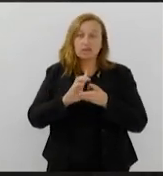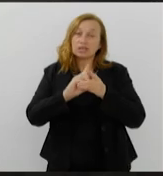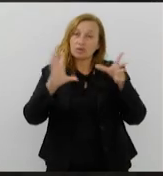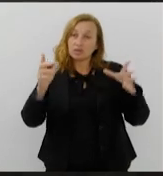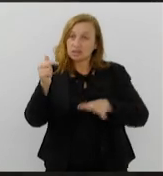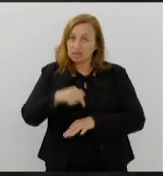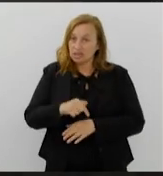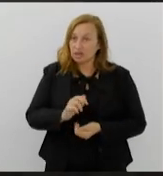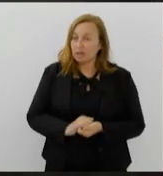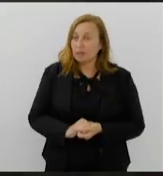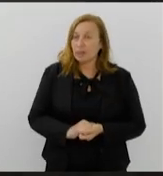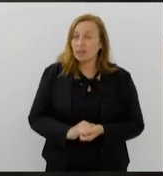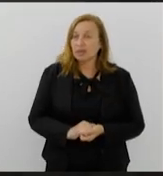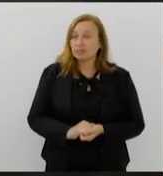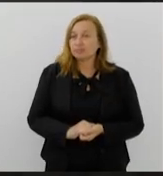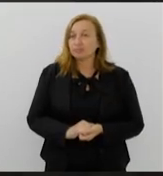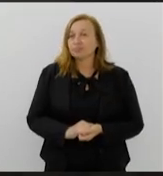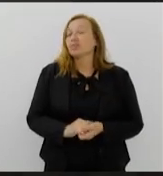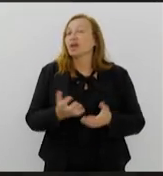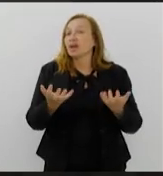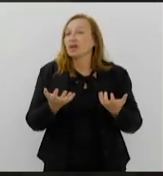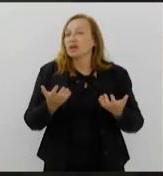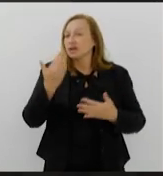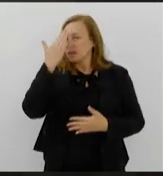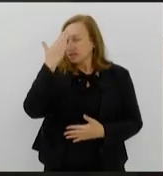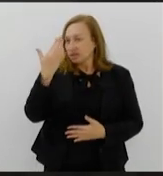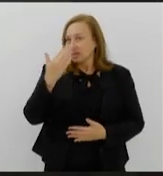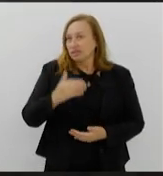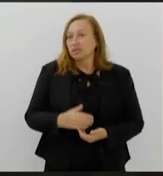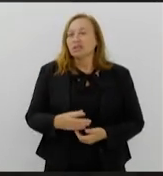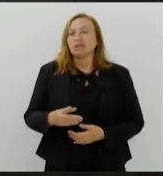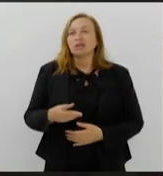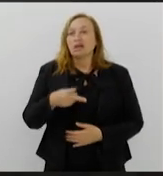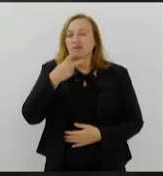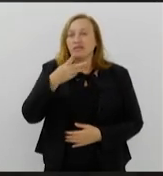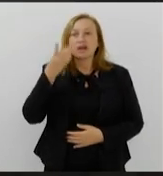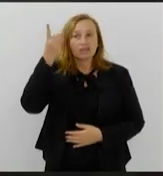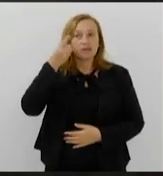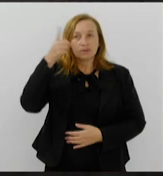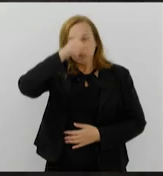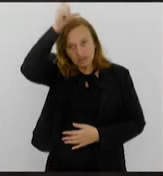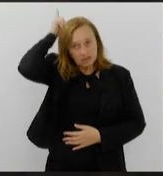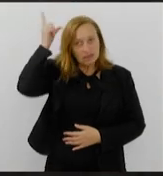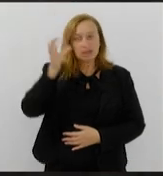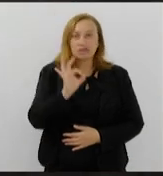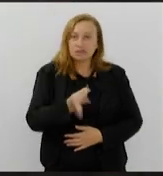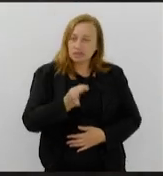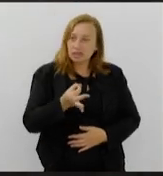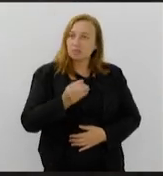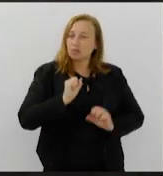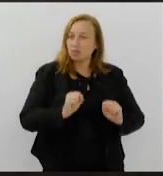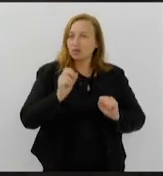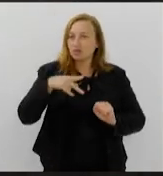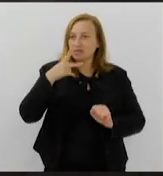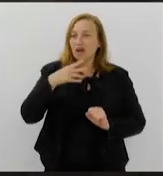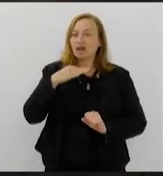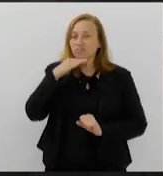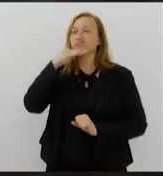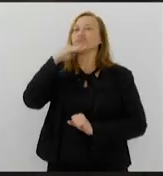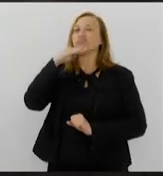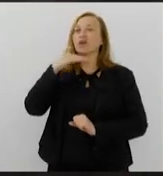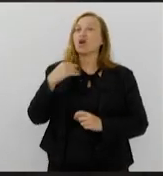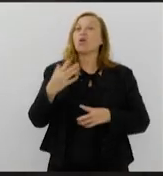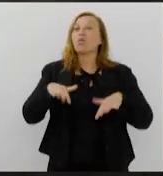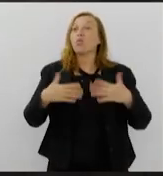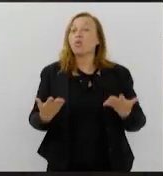democracia. E quero agradecer também as palavras do deputado Luiz Paulo. De fato, publicamente também posso falar de cabeça erguida, que